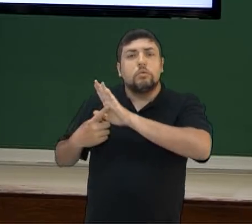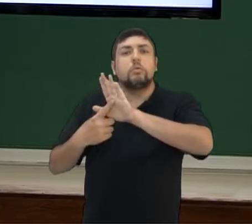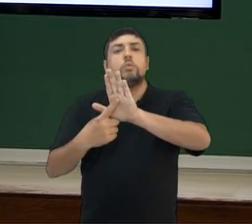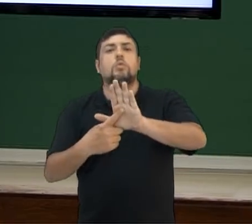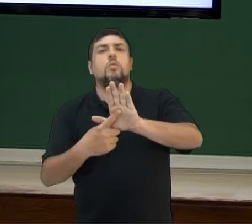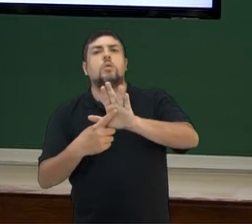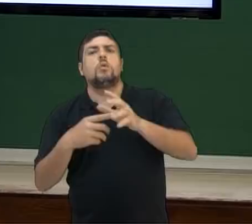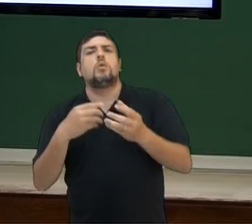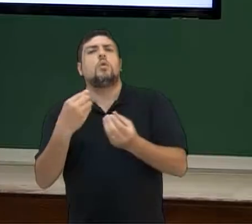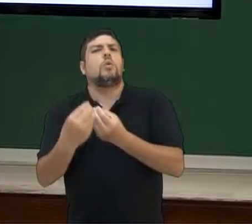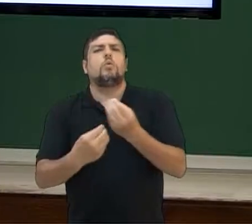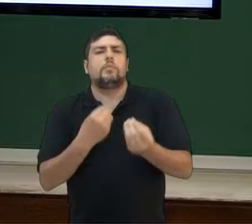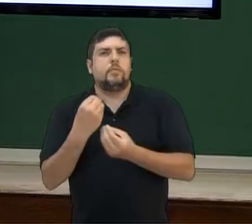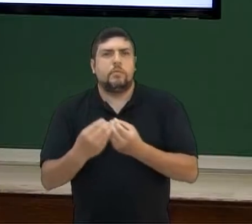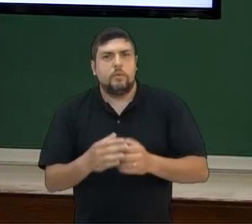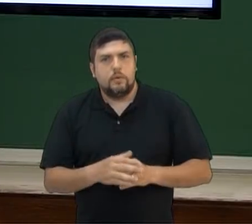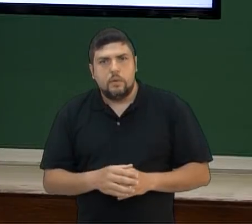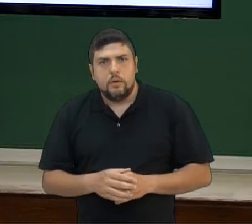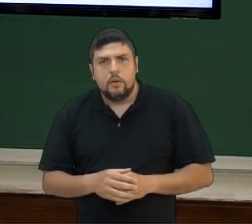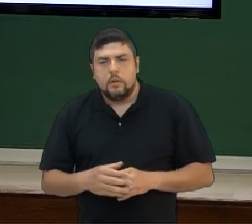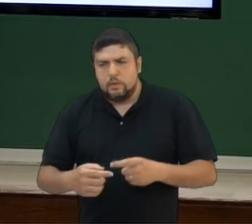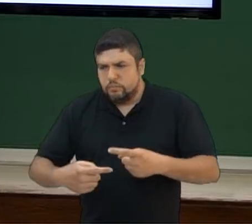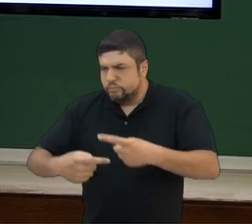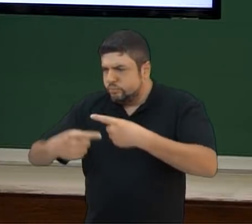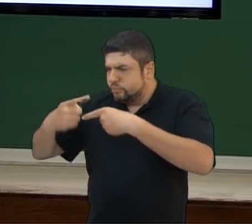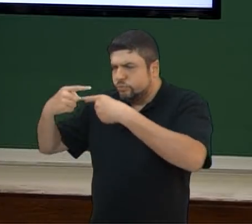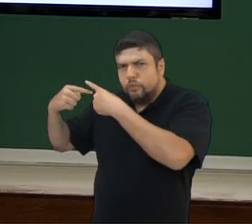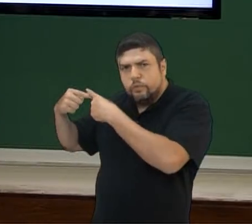dos ancestrais, ou seja, são povos ligados à